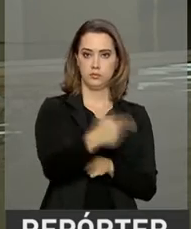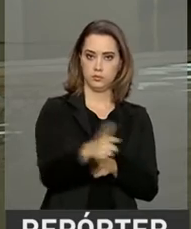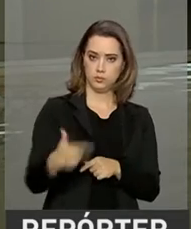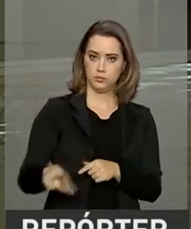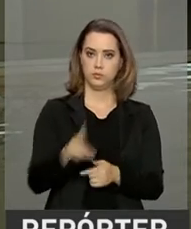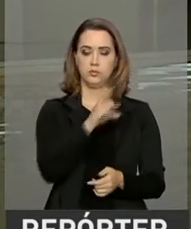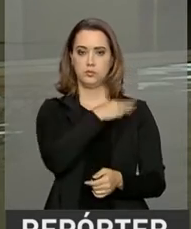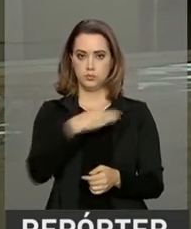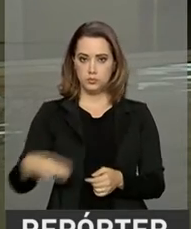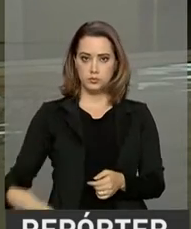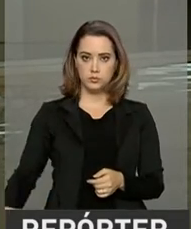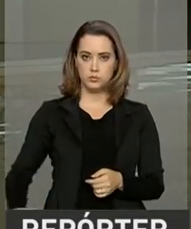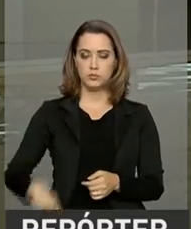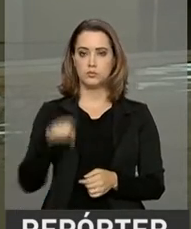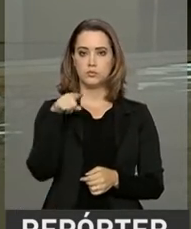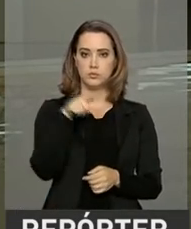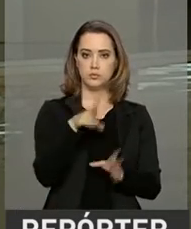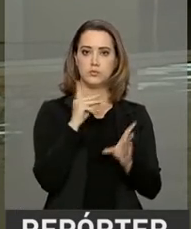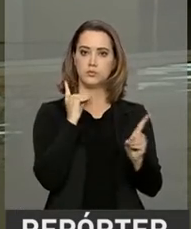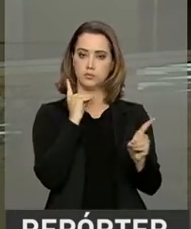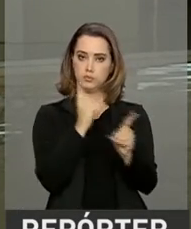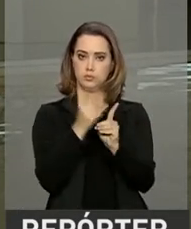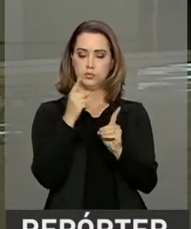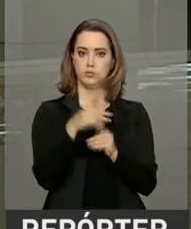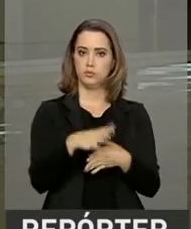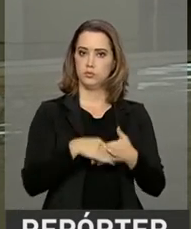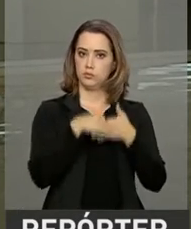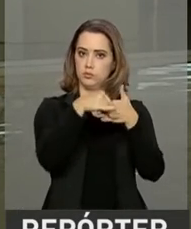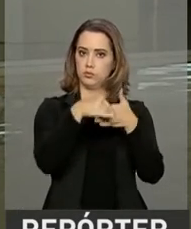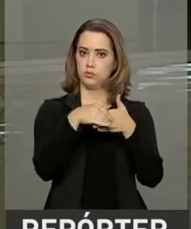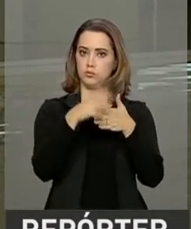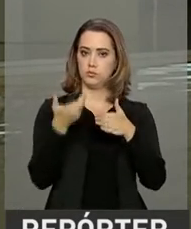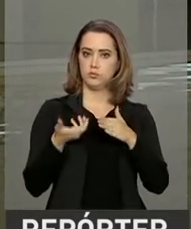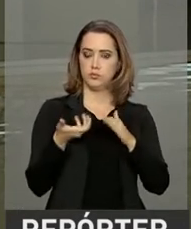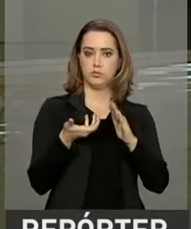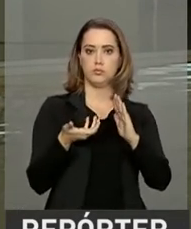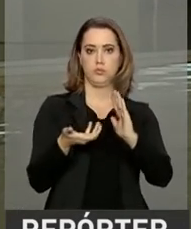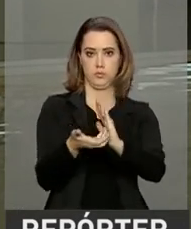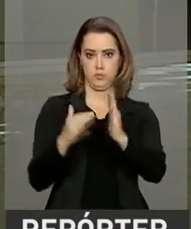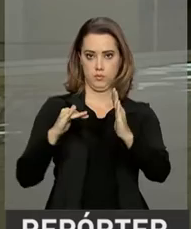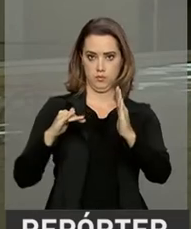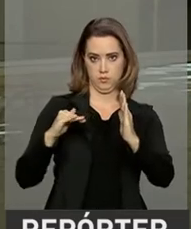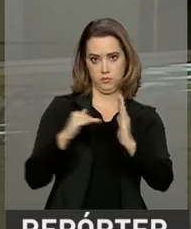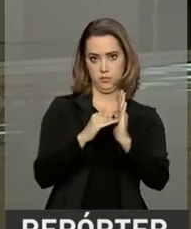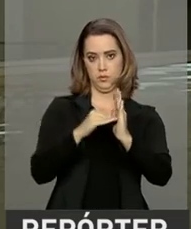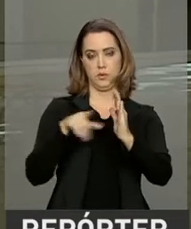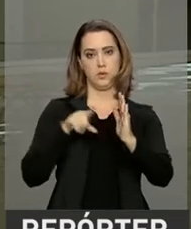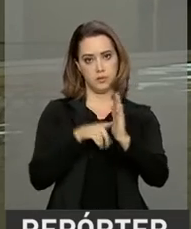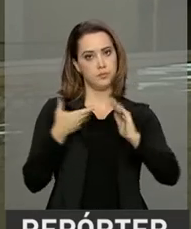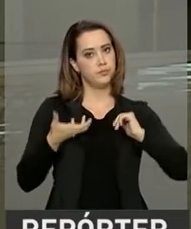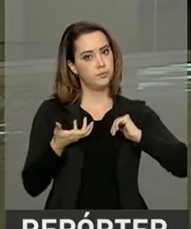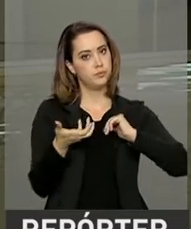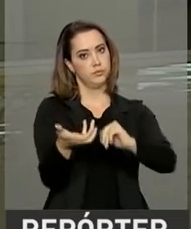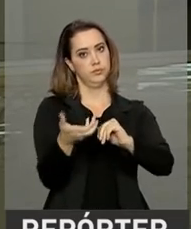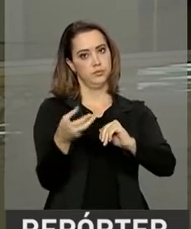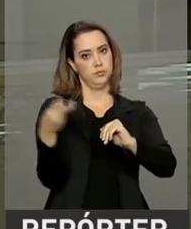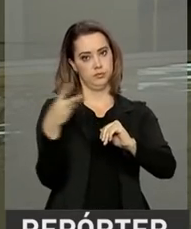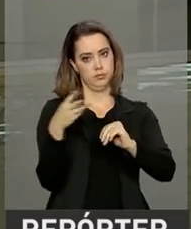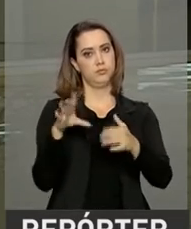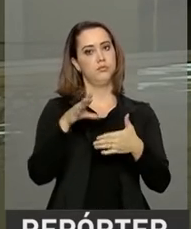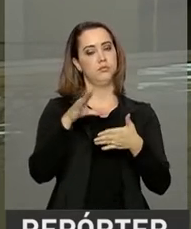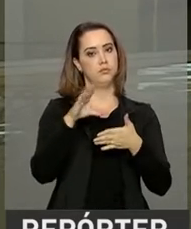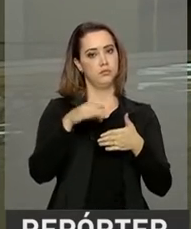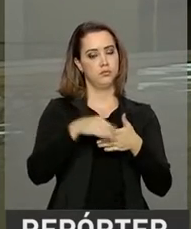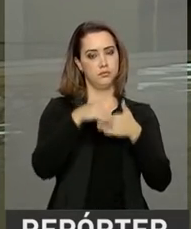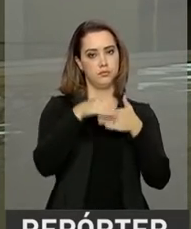estiveram presentes neste encontro os líderes do governo na câmara e no senado e no congresso nacional ficou acertado que uma